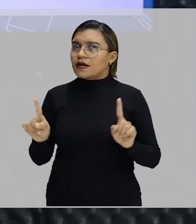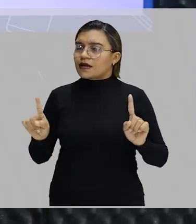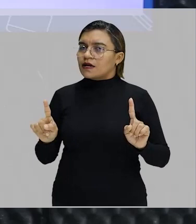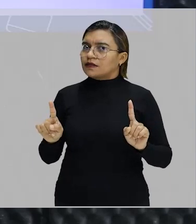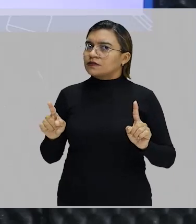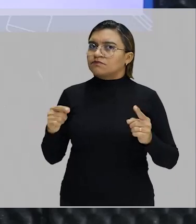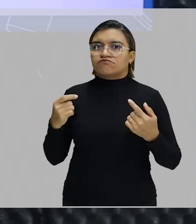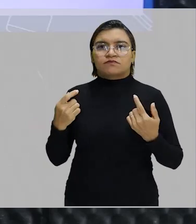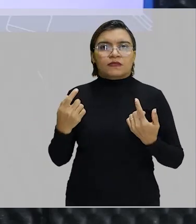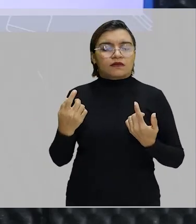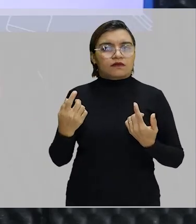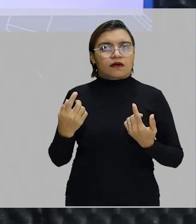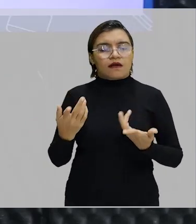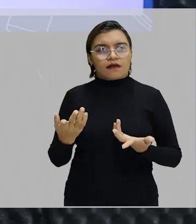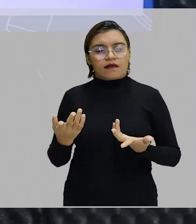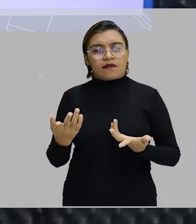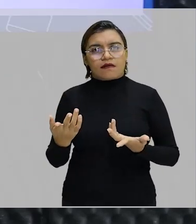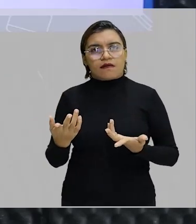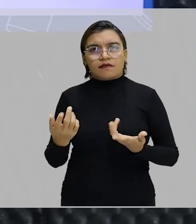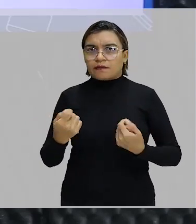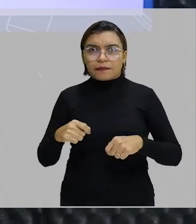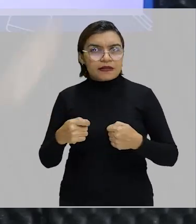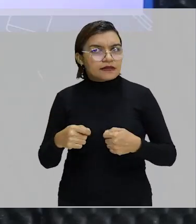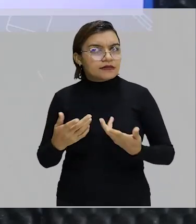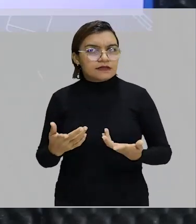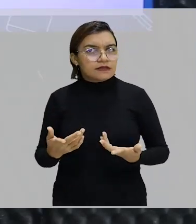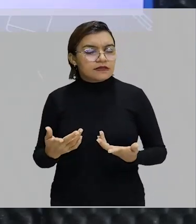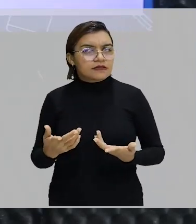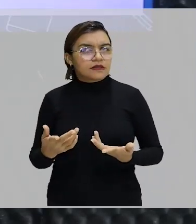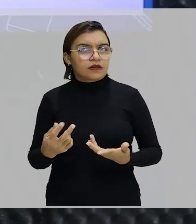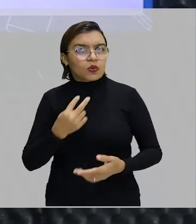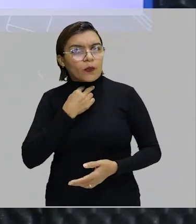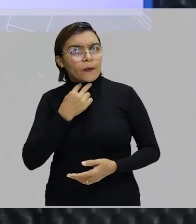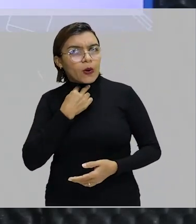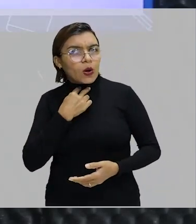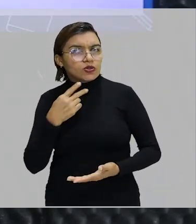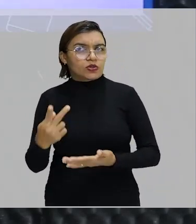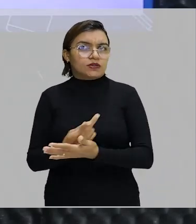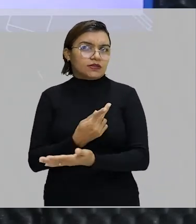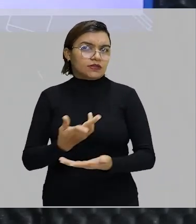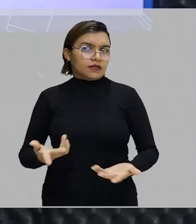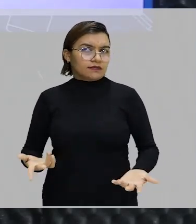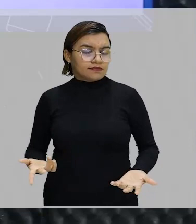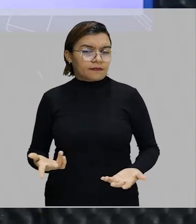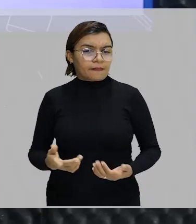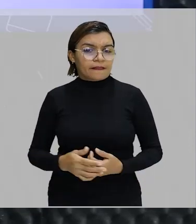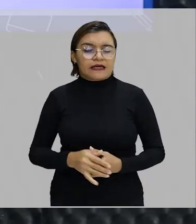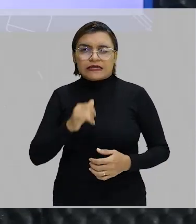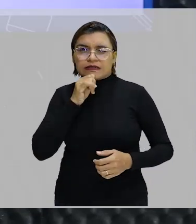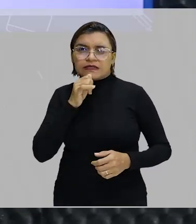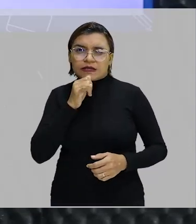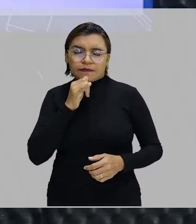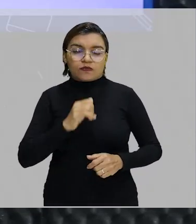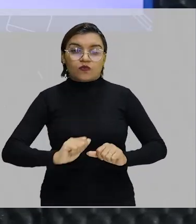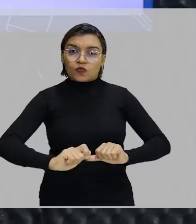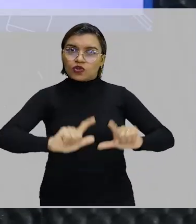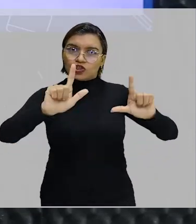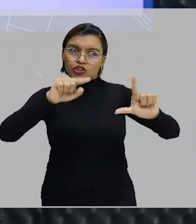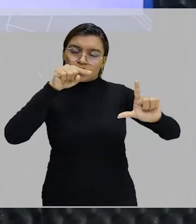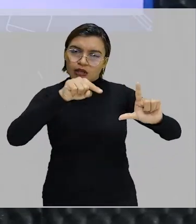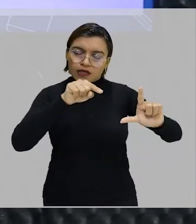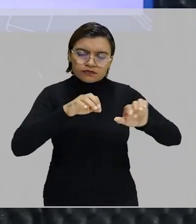não deveria acontecer. Quando acontece um erro de digitação no slide, a gente conserta, né? Mas